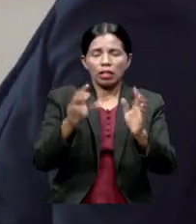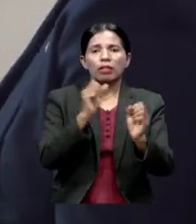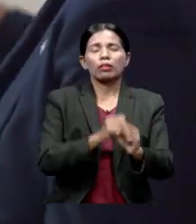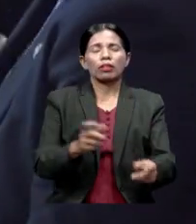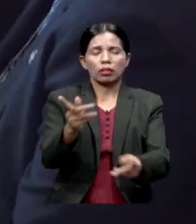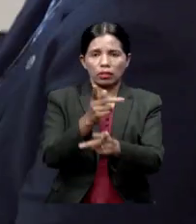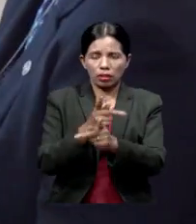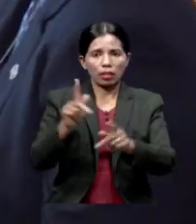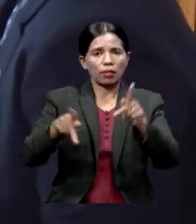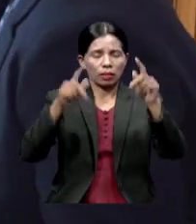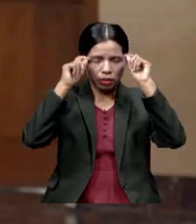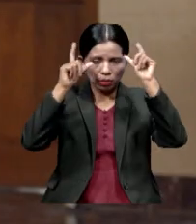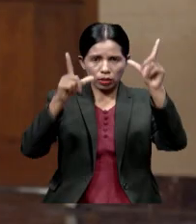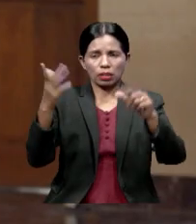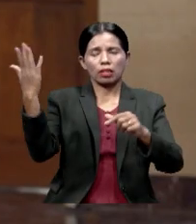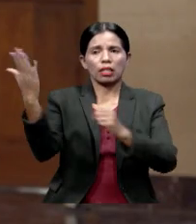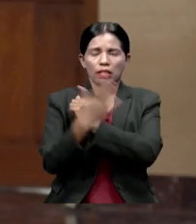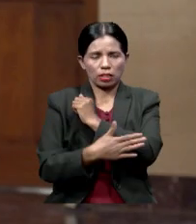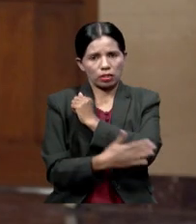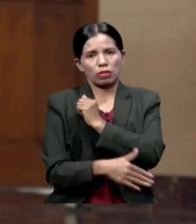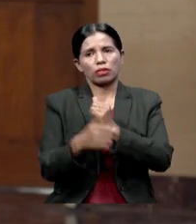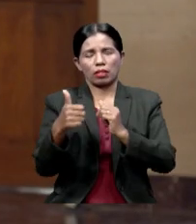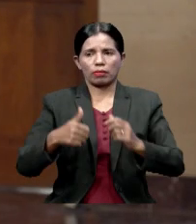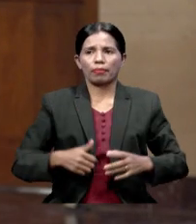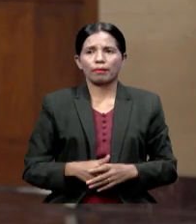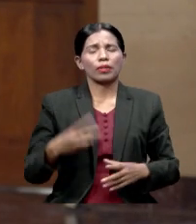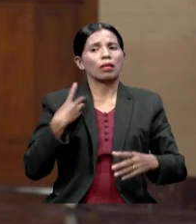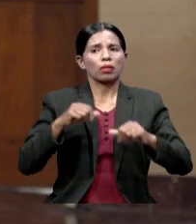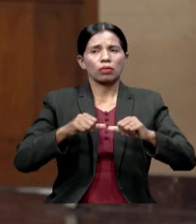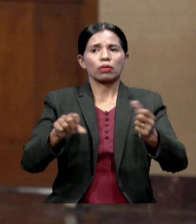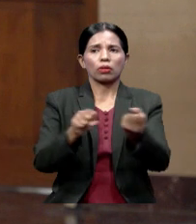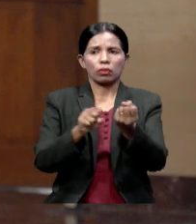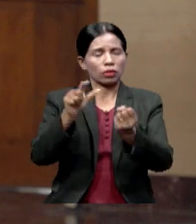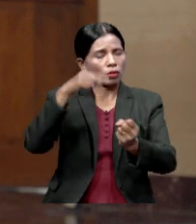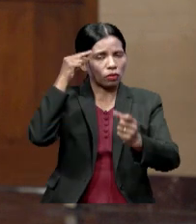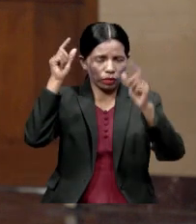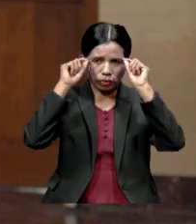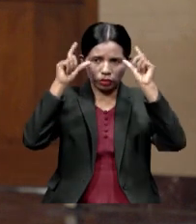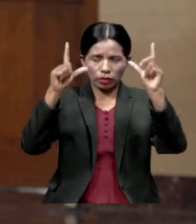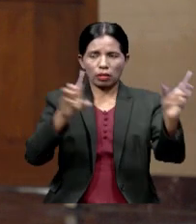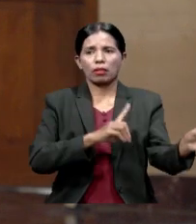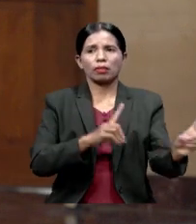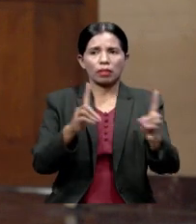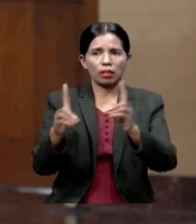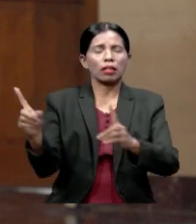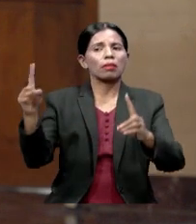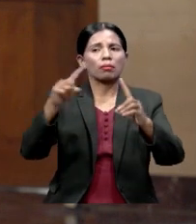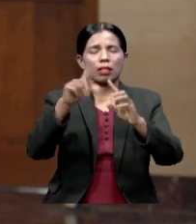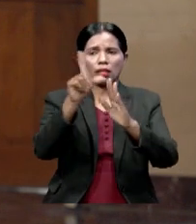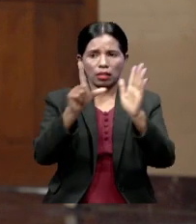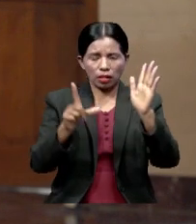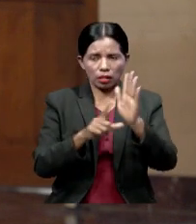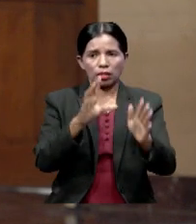assegura timoroan sira iha rai liur. Ami continua suporta governo Timor Leste na implementação ba lei laboral